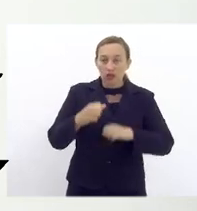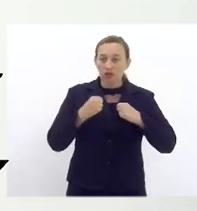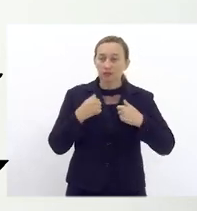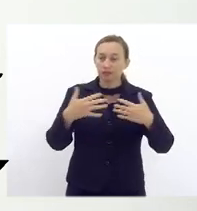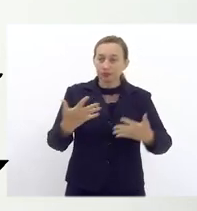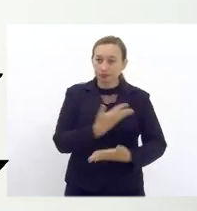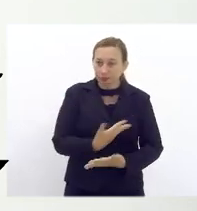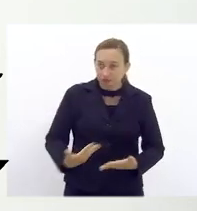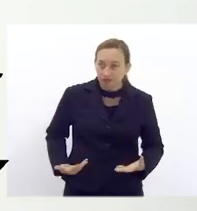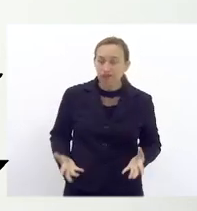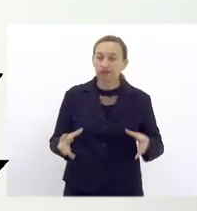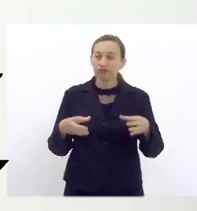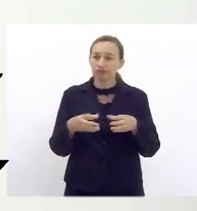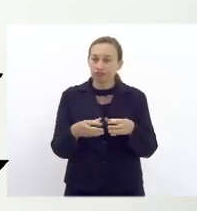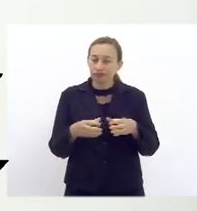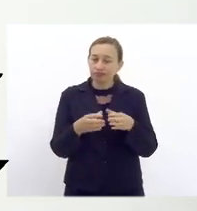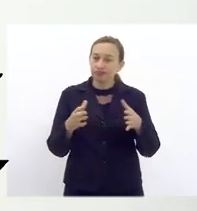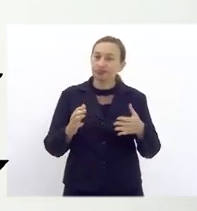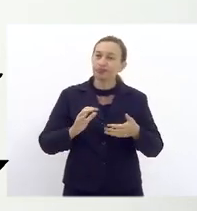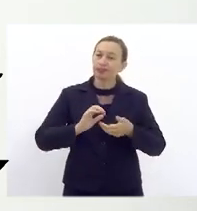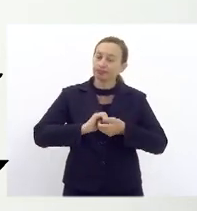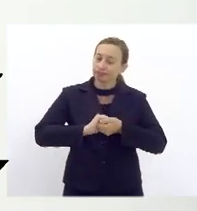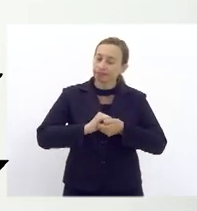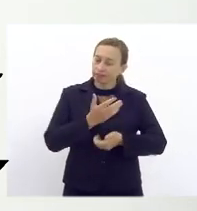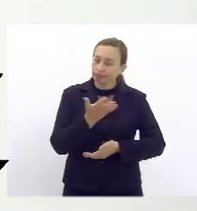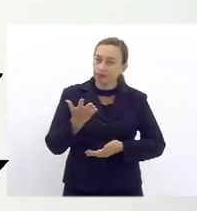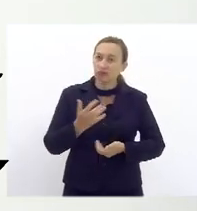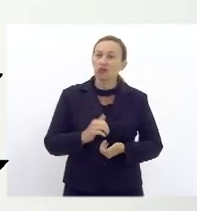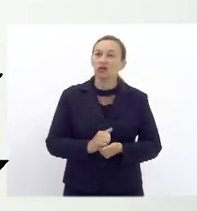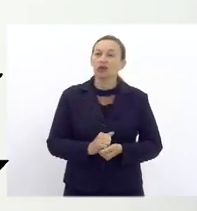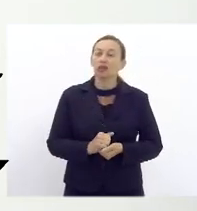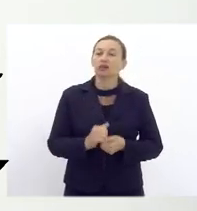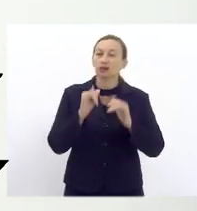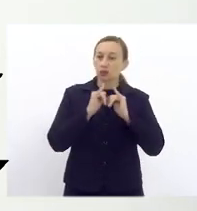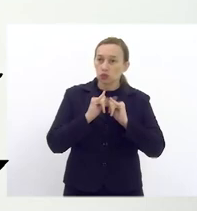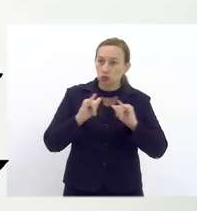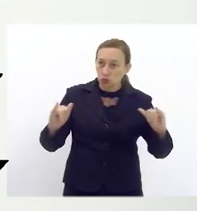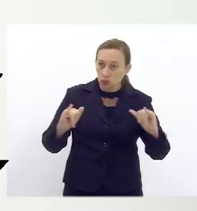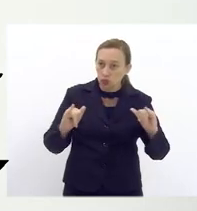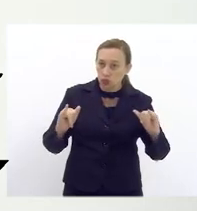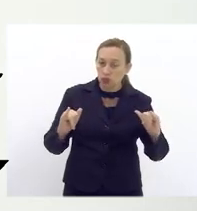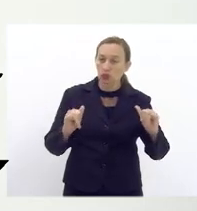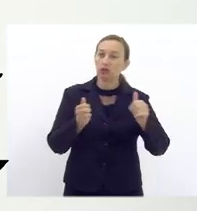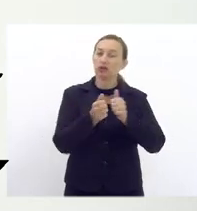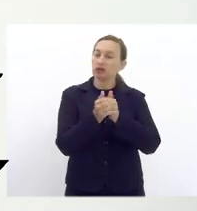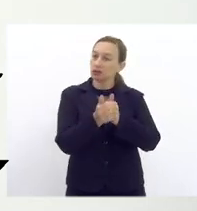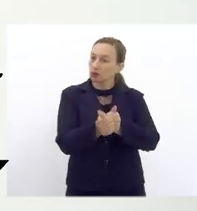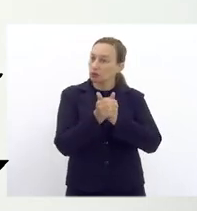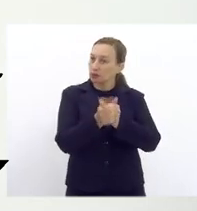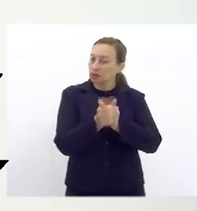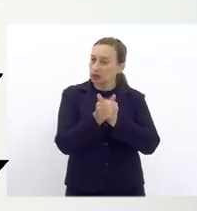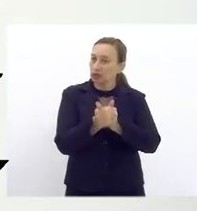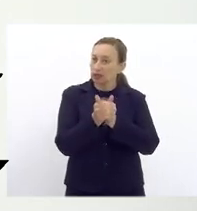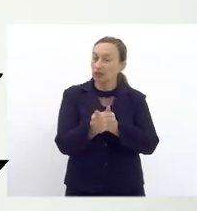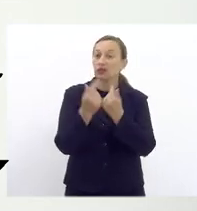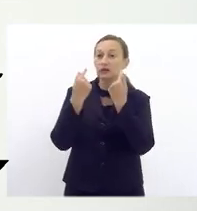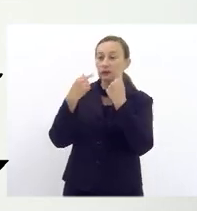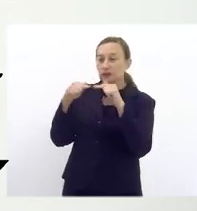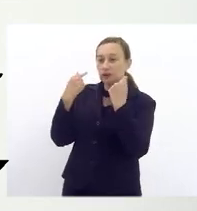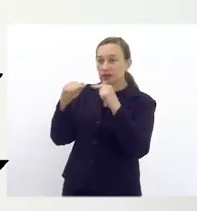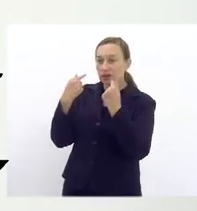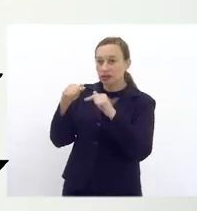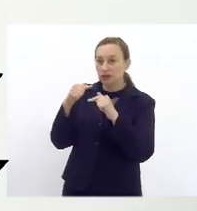essa comissão estamos de braços dados para divulgar acompanhar e criticar